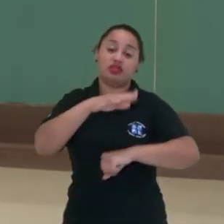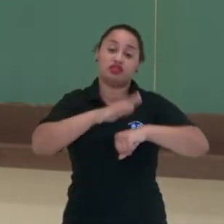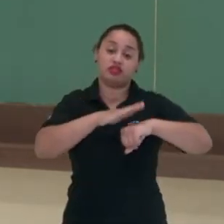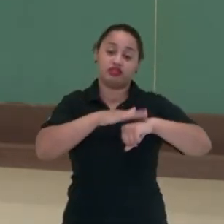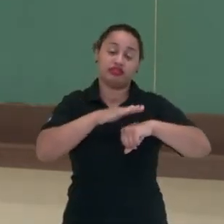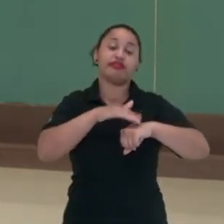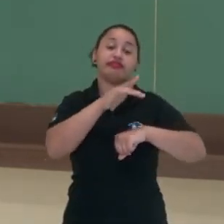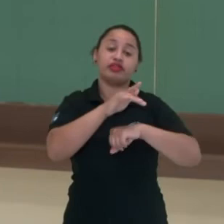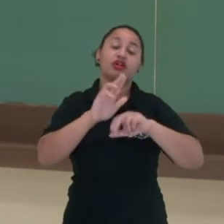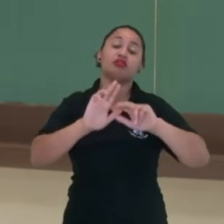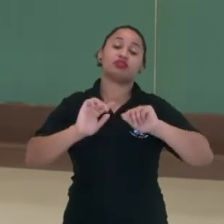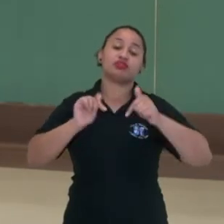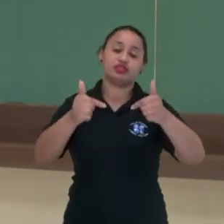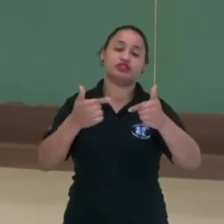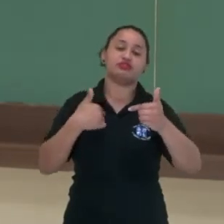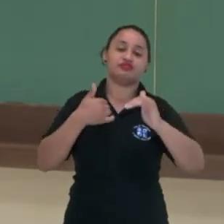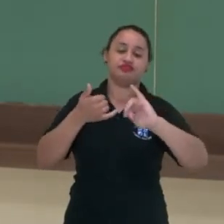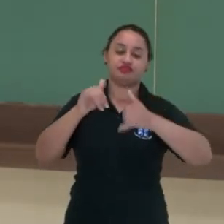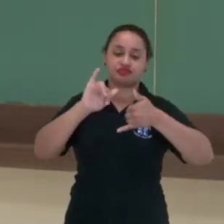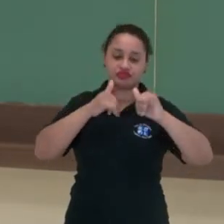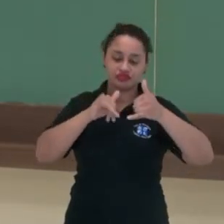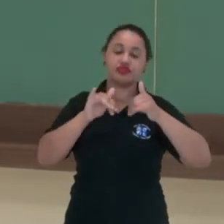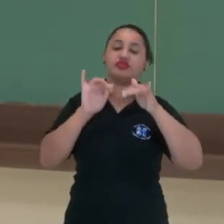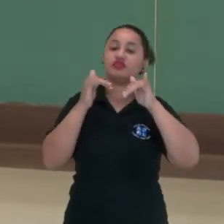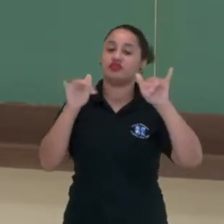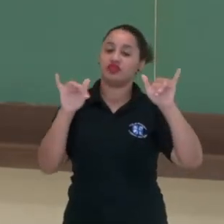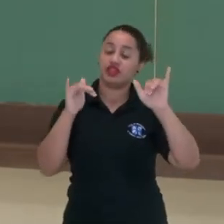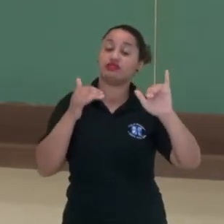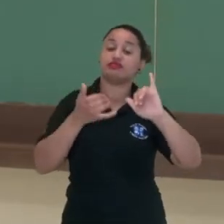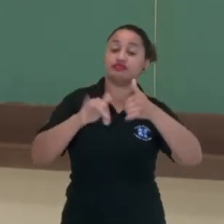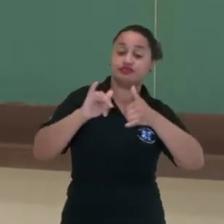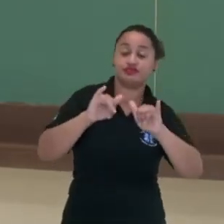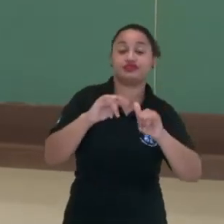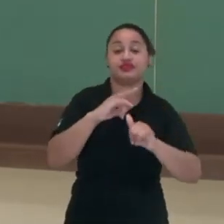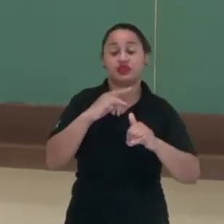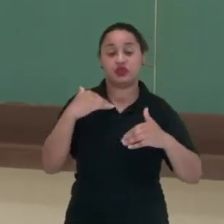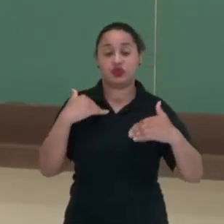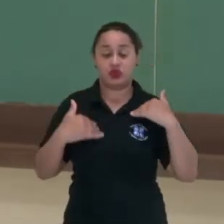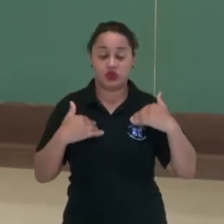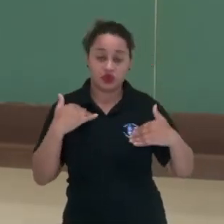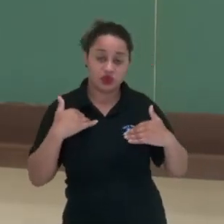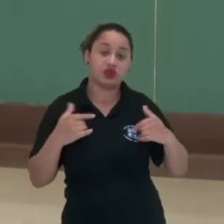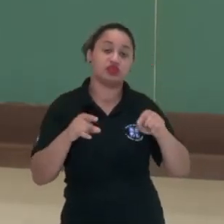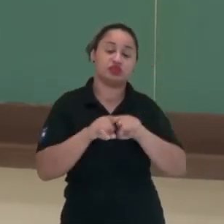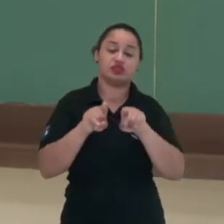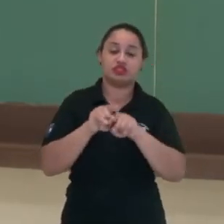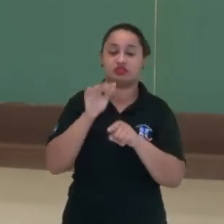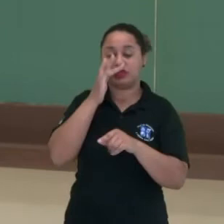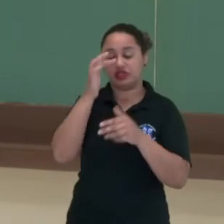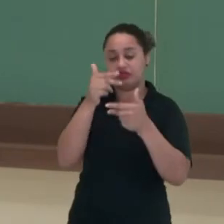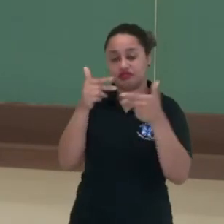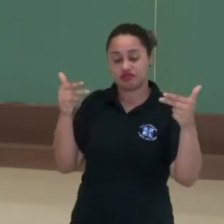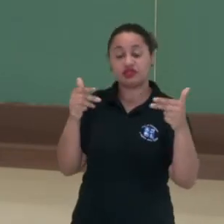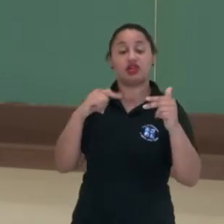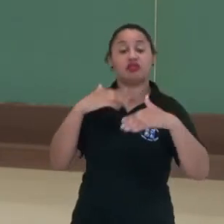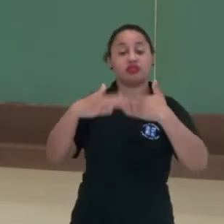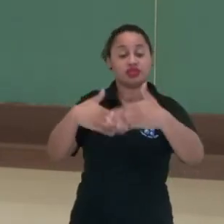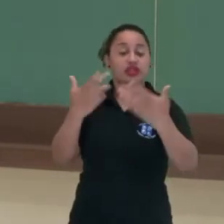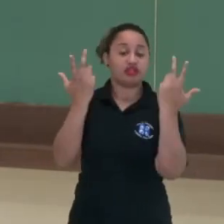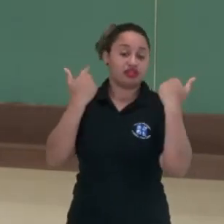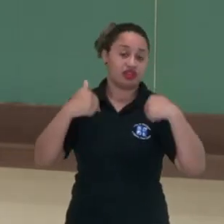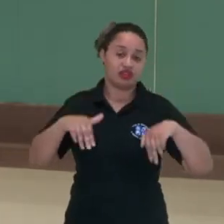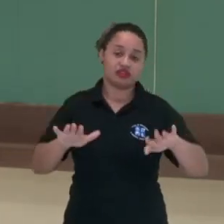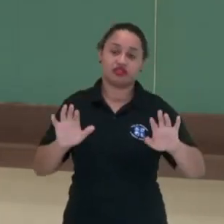de reações químicas, da energia química. Então, temos no nosso corpo, temos nas plantas, né? Então, são processos